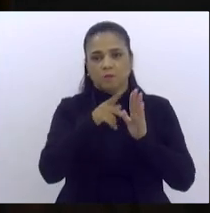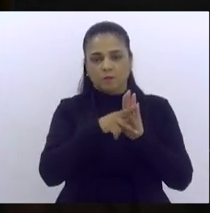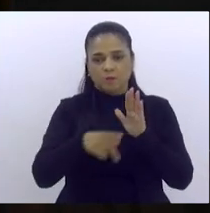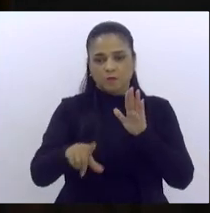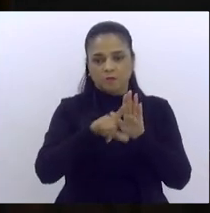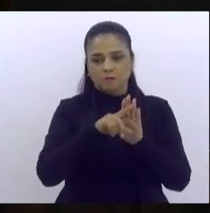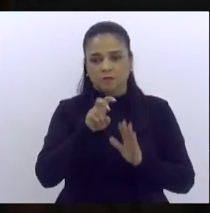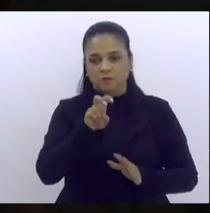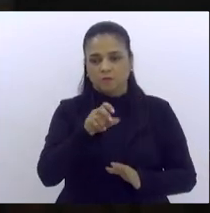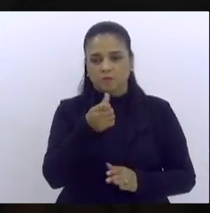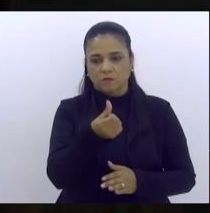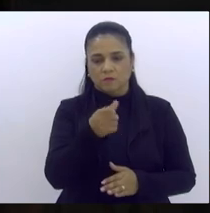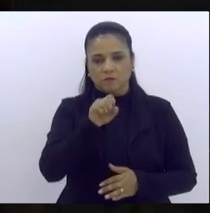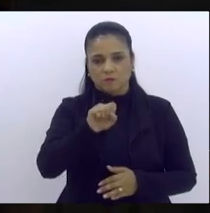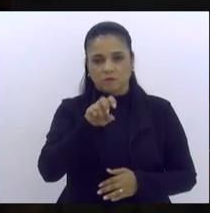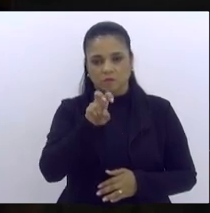número